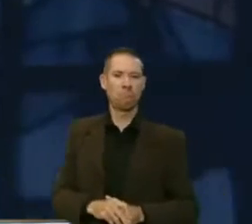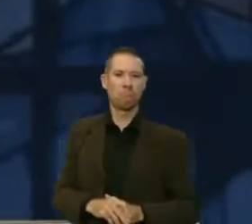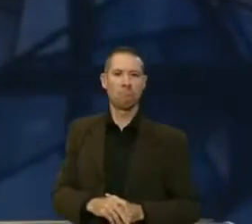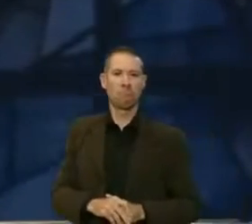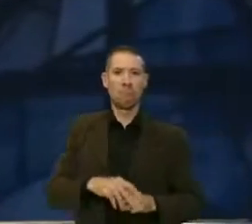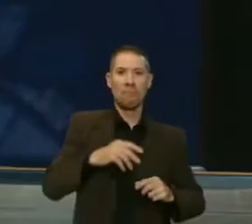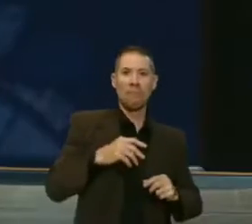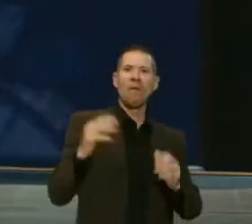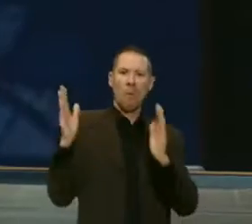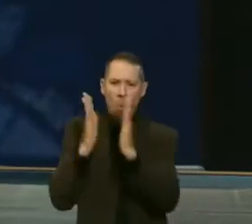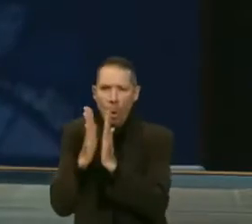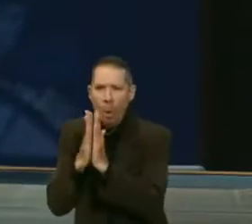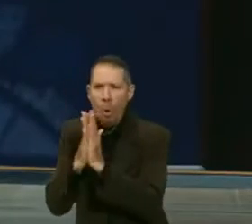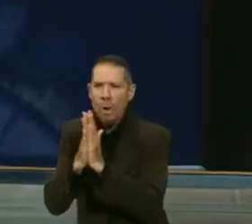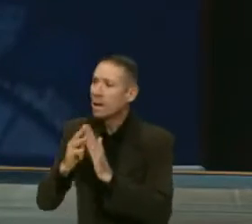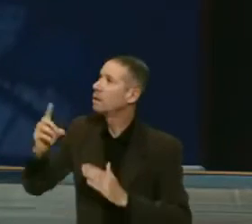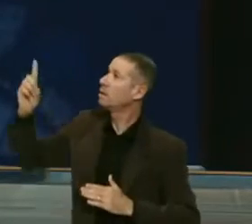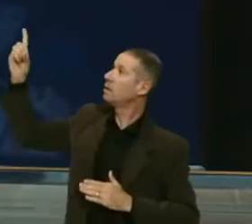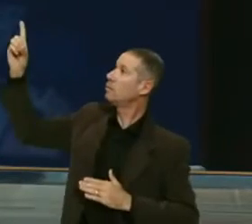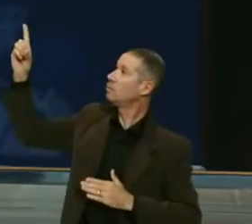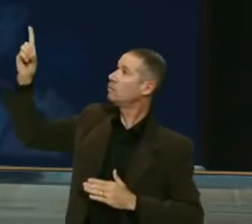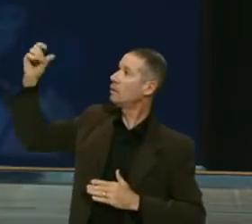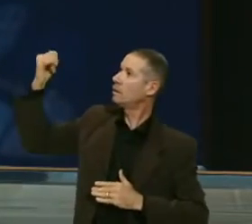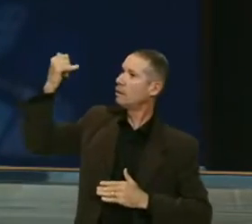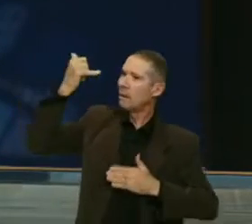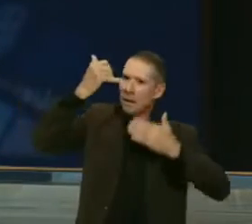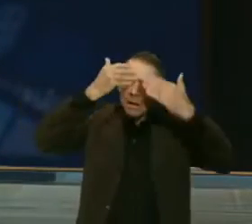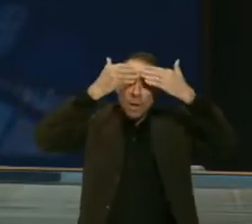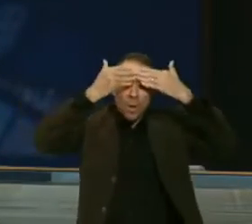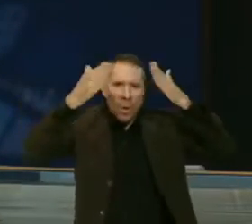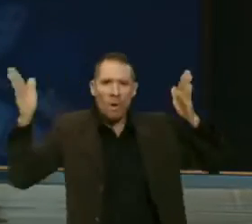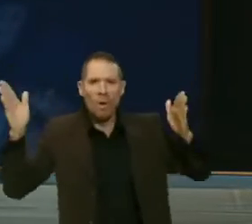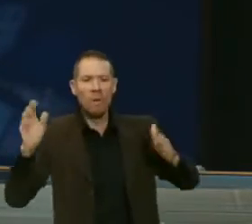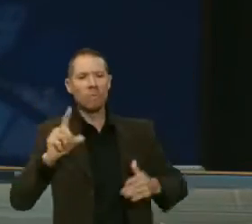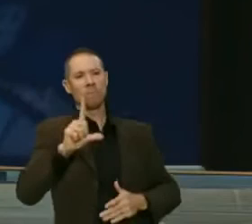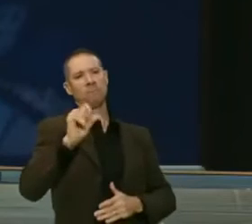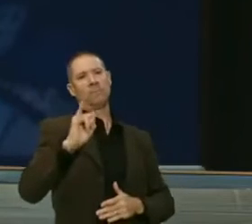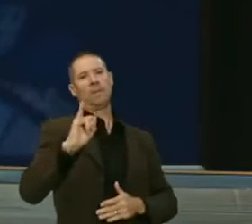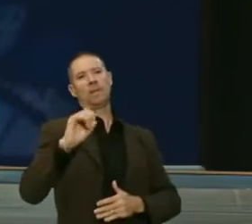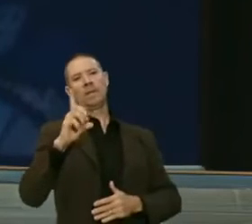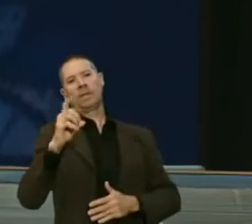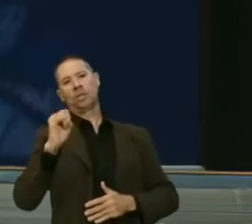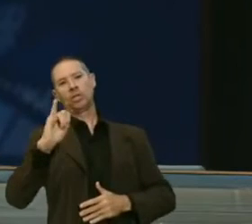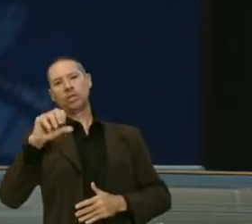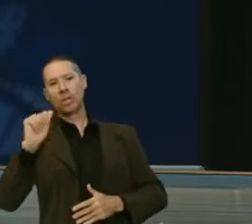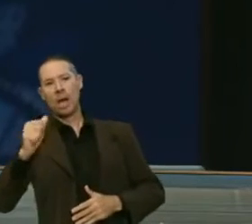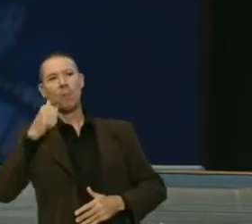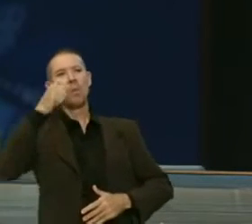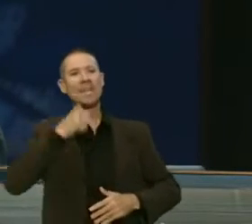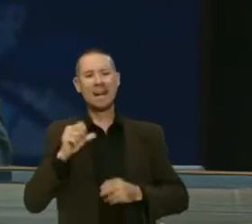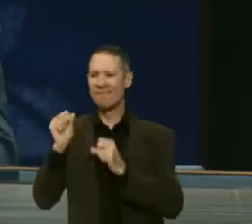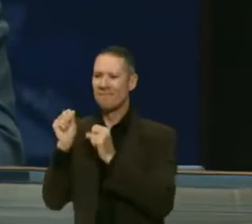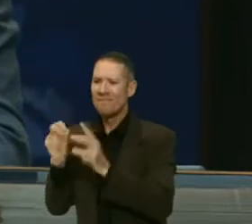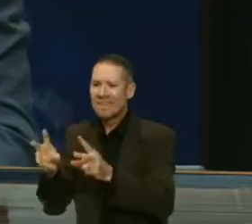Quando eles oram, Deus abre o entendimento de Lídia, uma vendedora de púrpura.